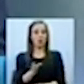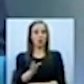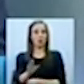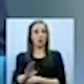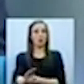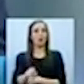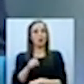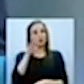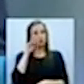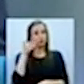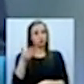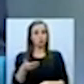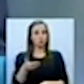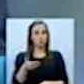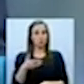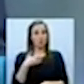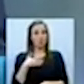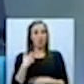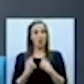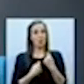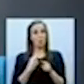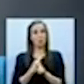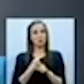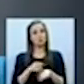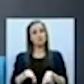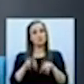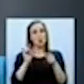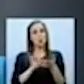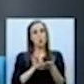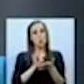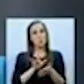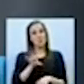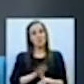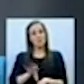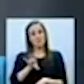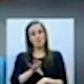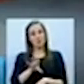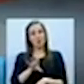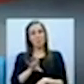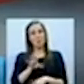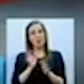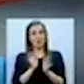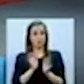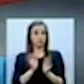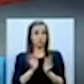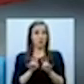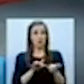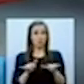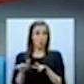este futuro ter algo que nos faz o upgrade do livro de forma virtual, muito mais barato, muito